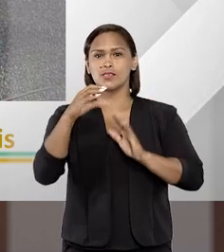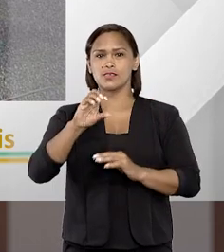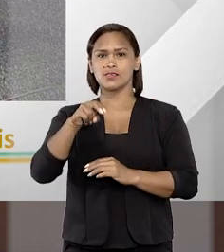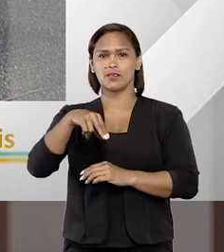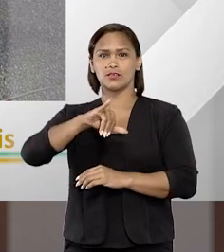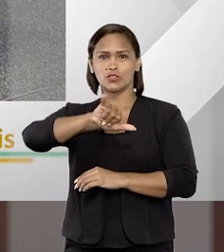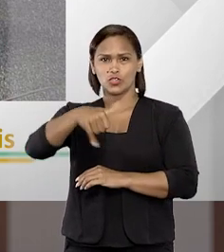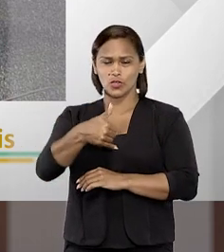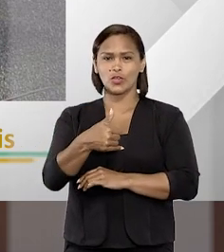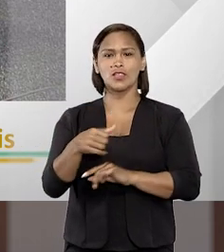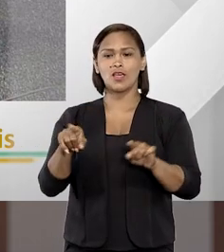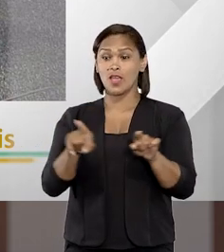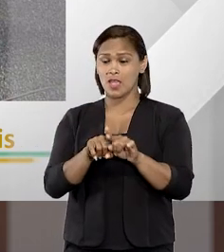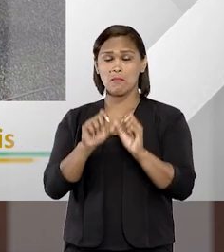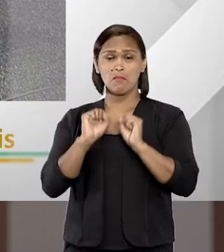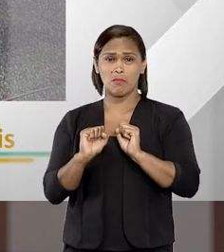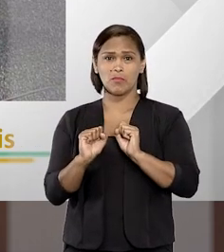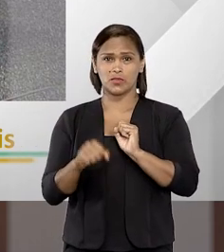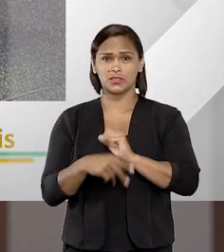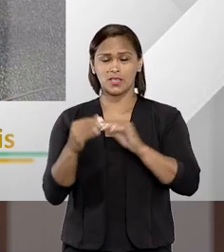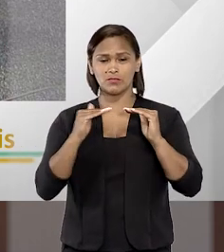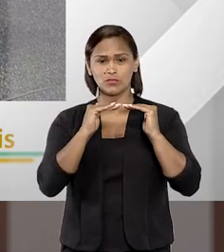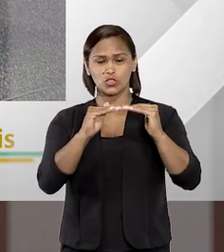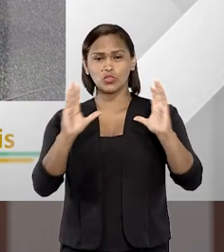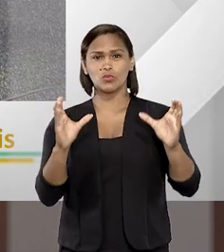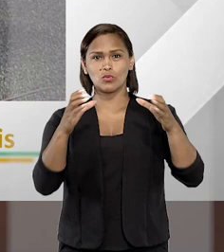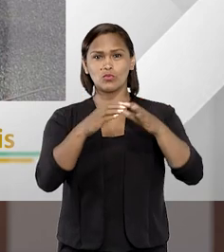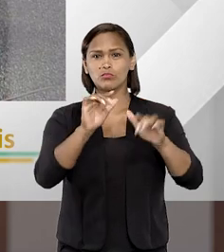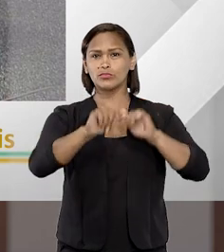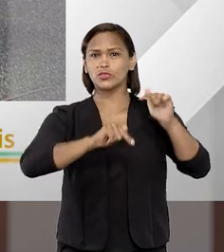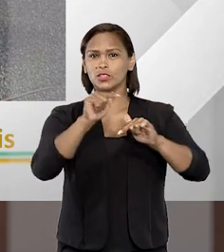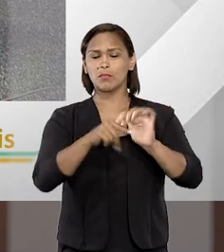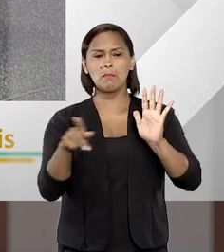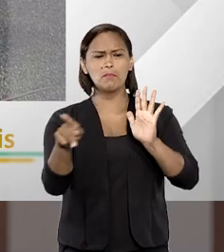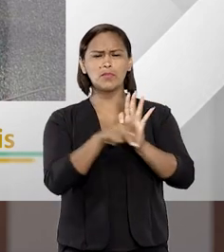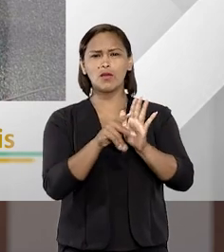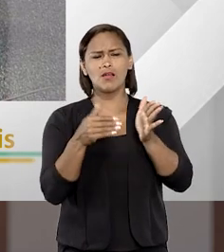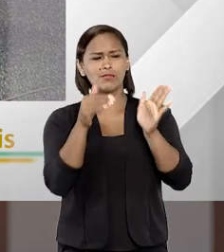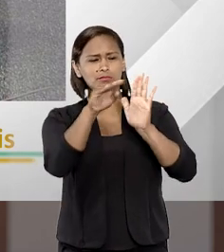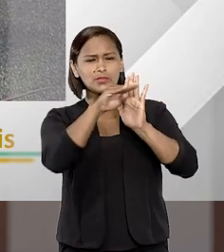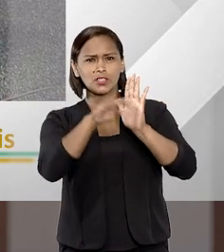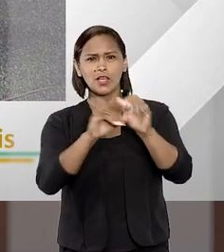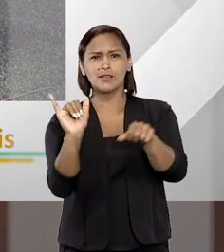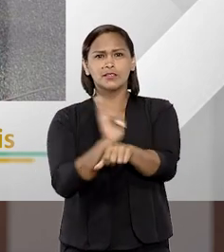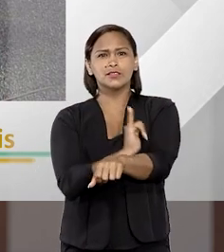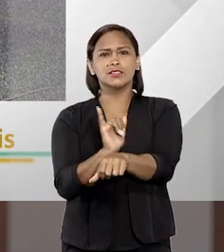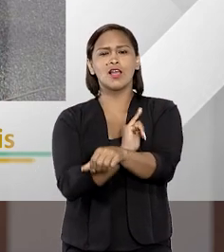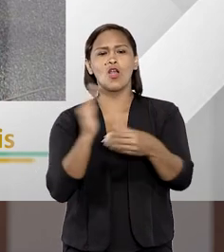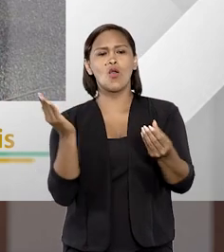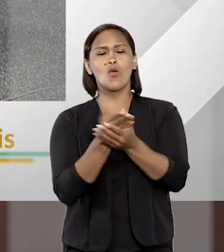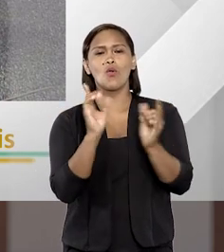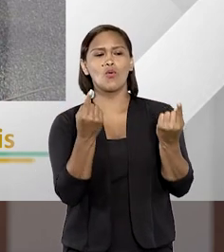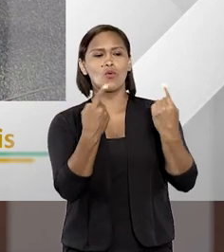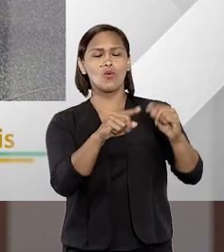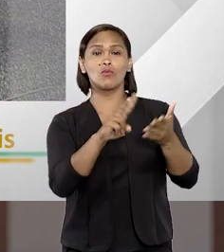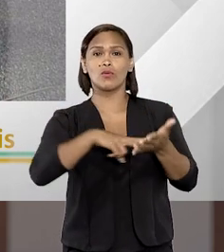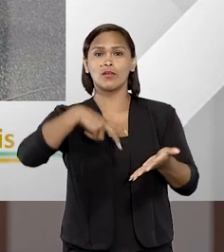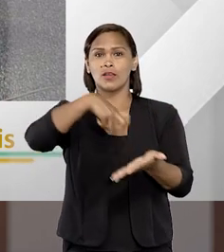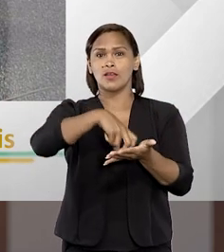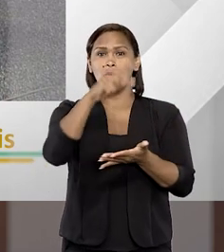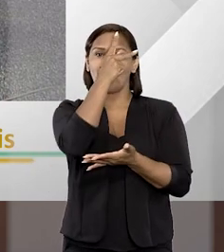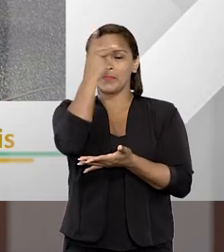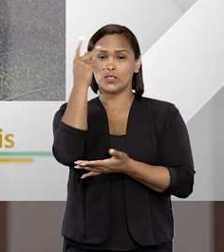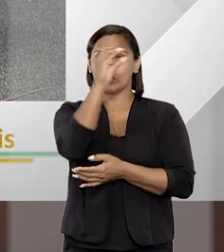CNJ o Conselho Nacional de Justiça instituição grupo de trabalho para definir um plano de ação contra a prisão de